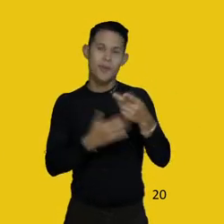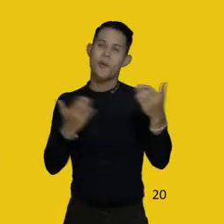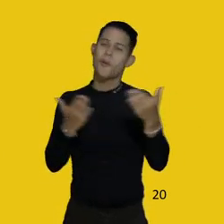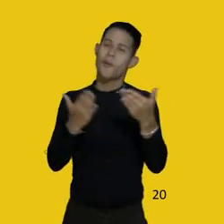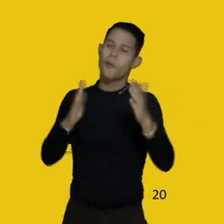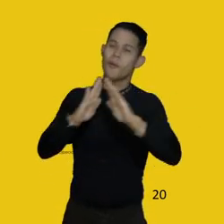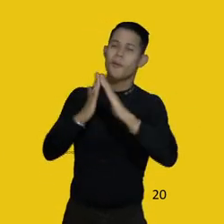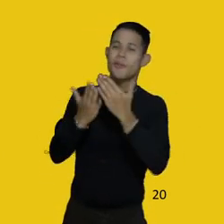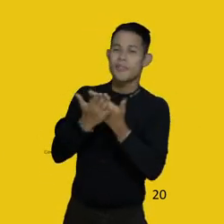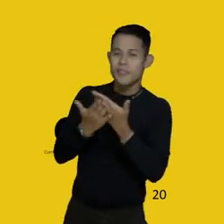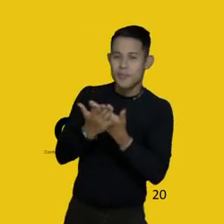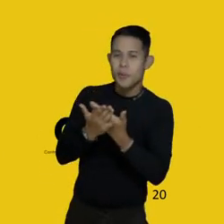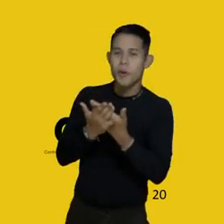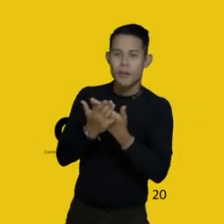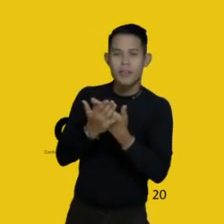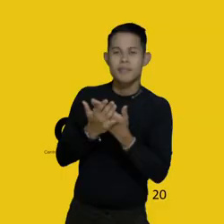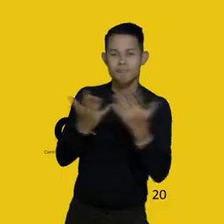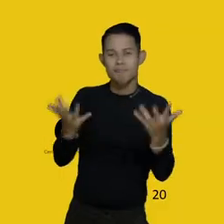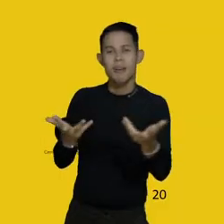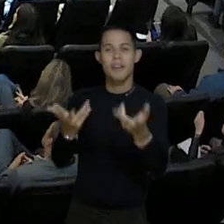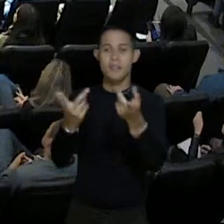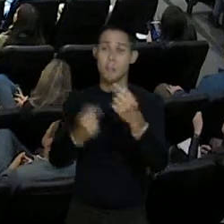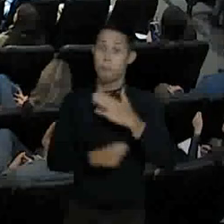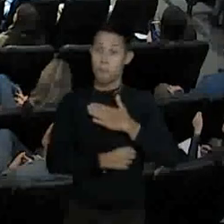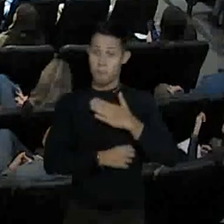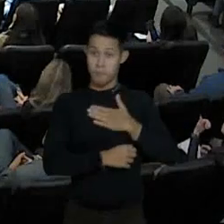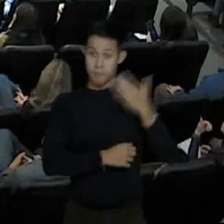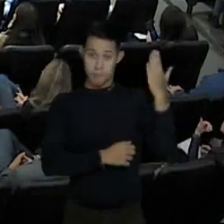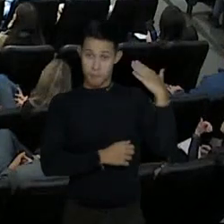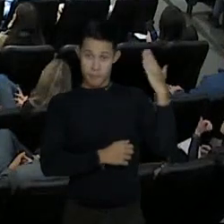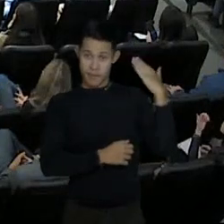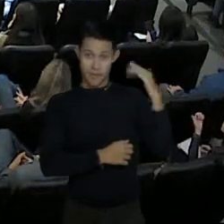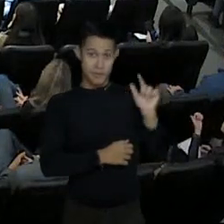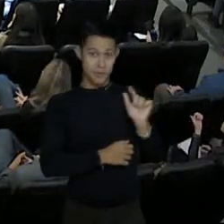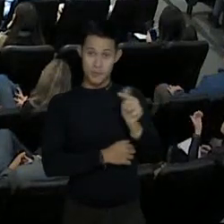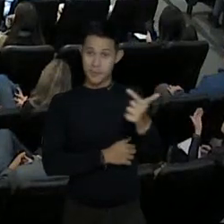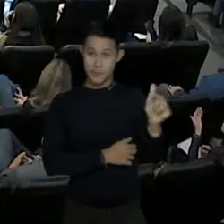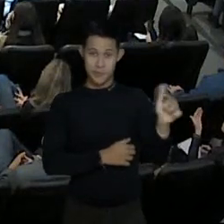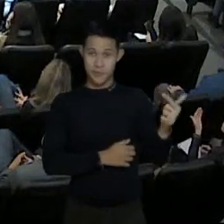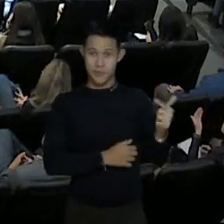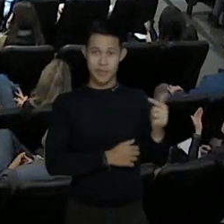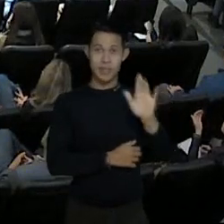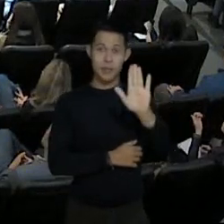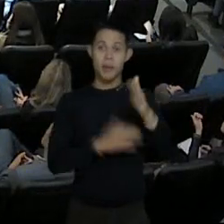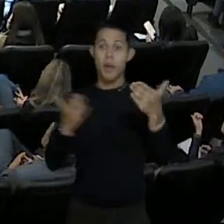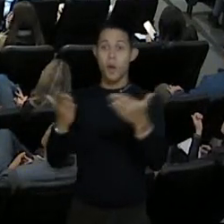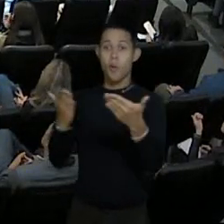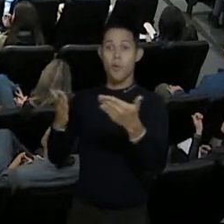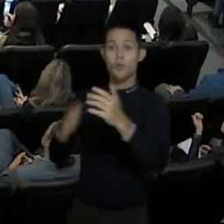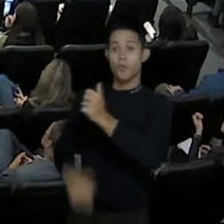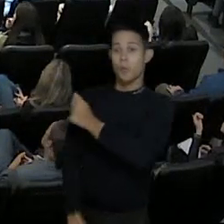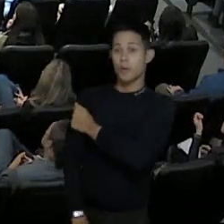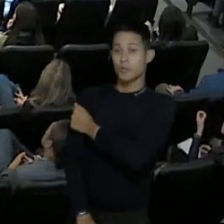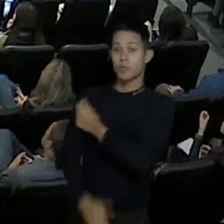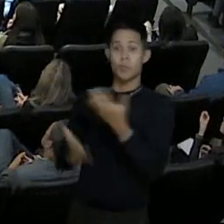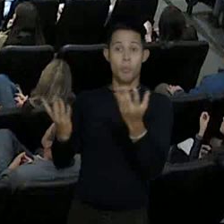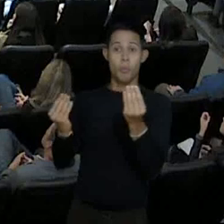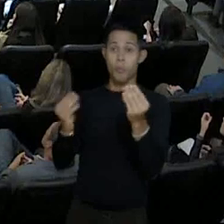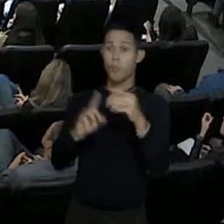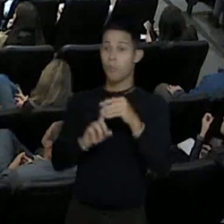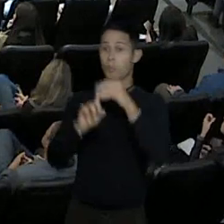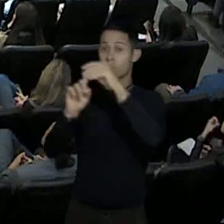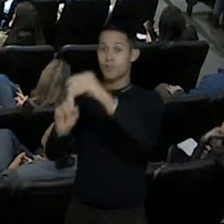acho isso maravilhoso que na minha época não tinha né eles estão os alunos têm que falar muito na frente né então já